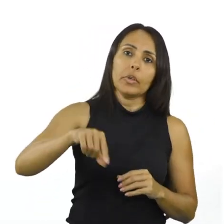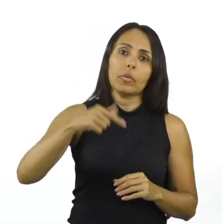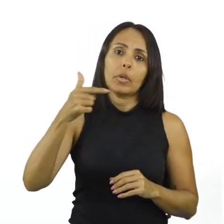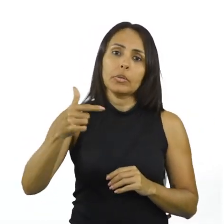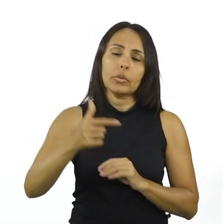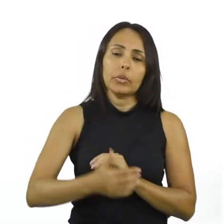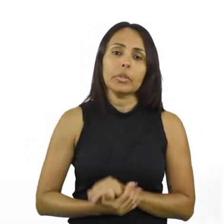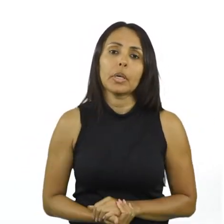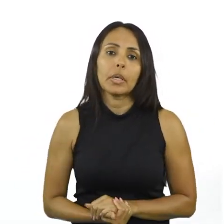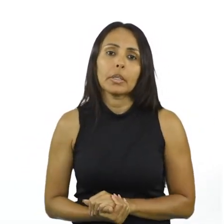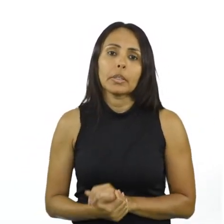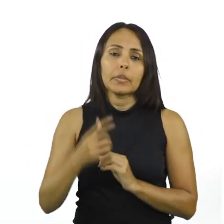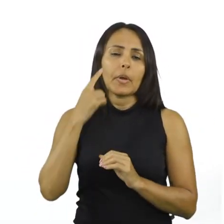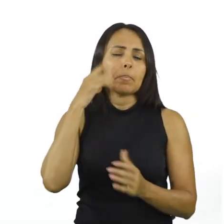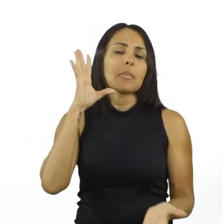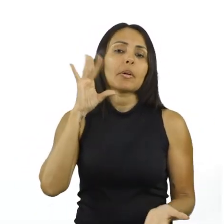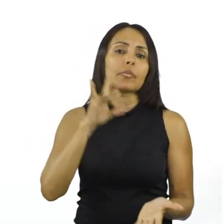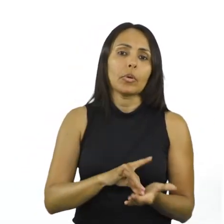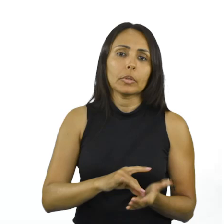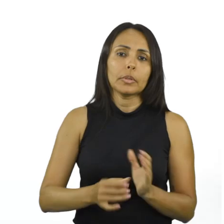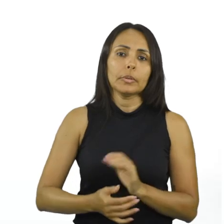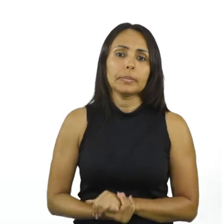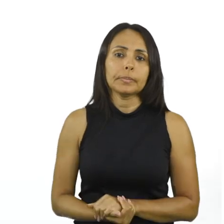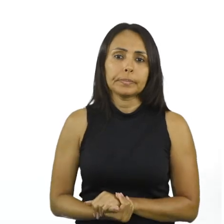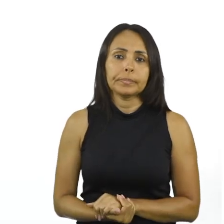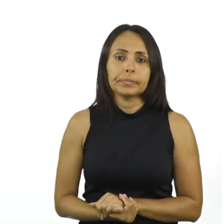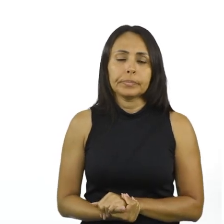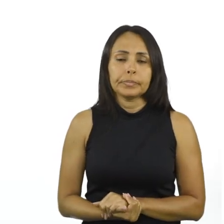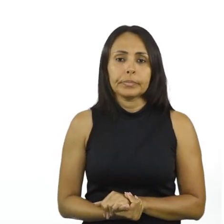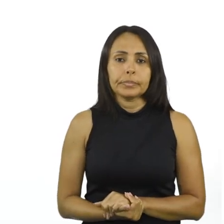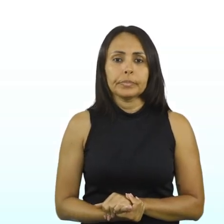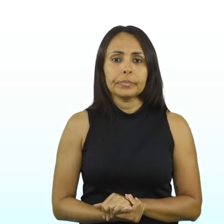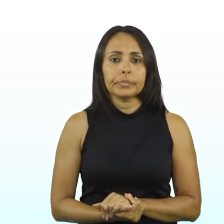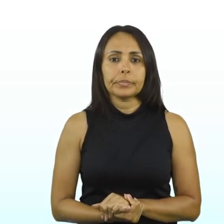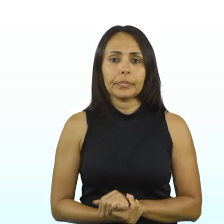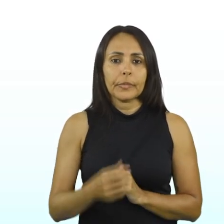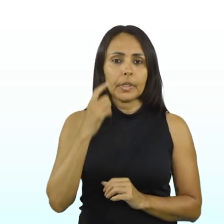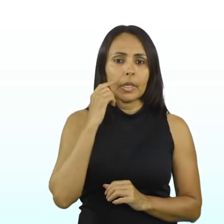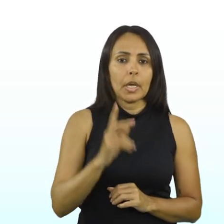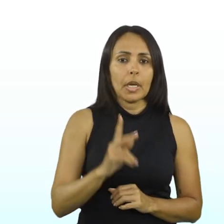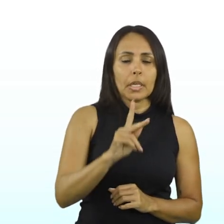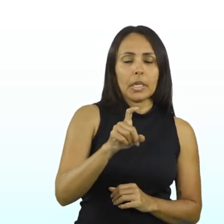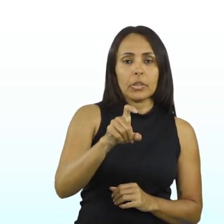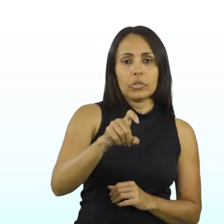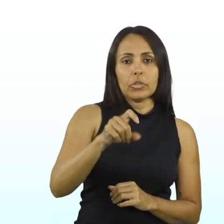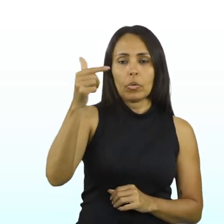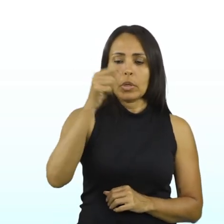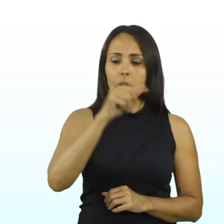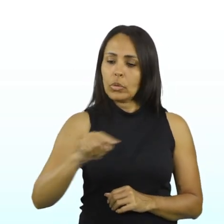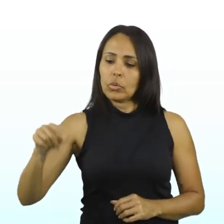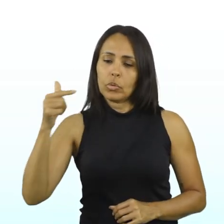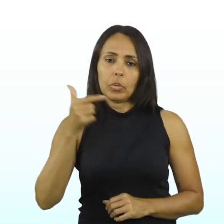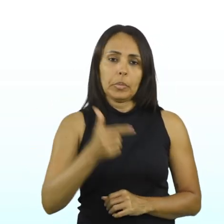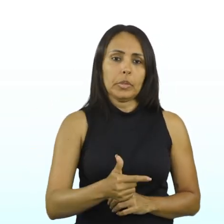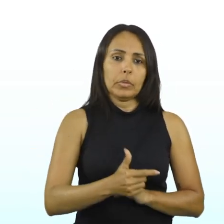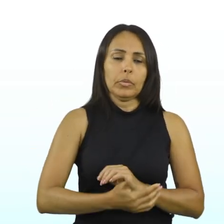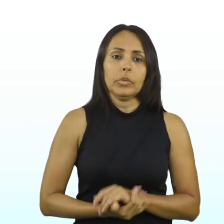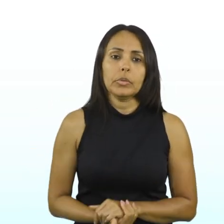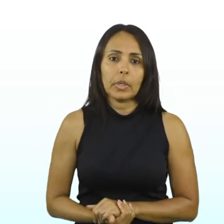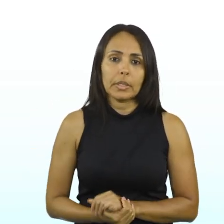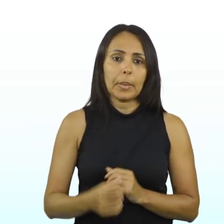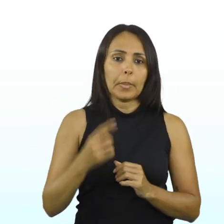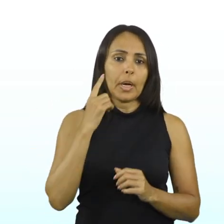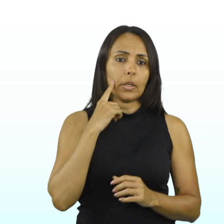e agora a gente vai aplicar a fórmula kx² sobre 2. Quando a mola está voltando, a gente tem um